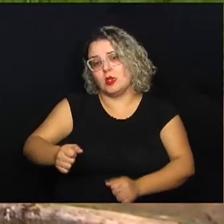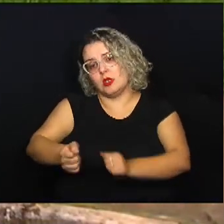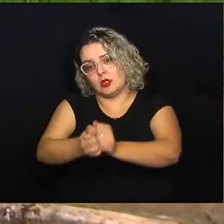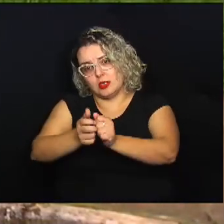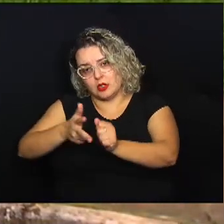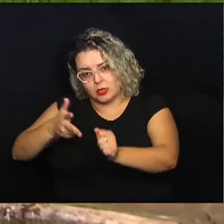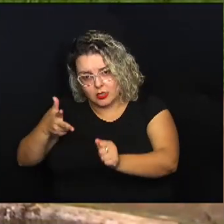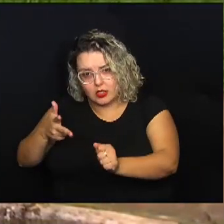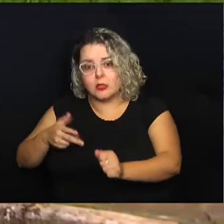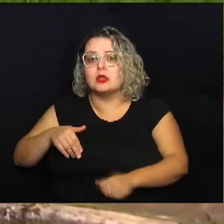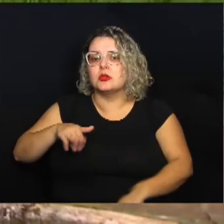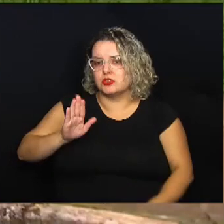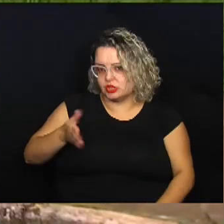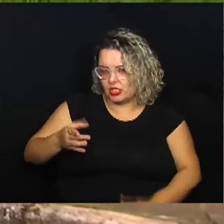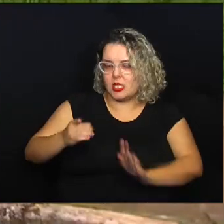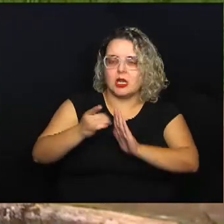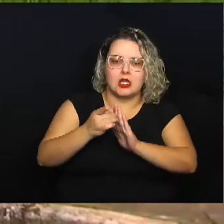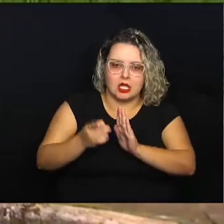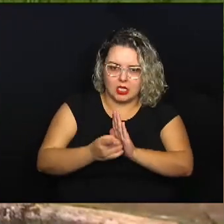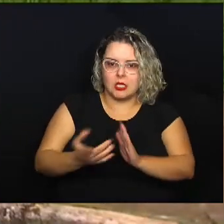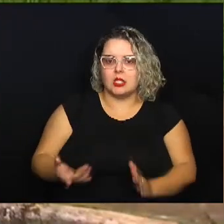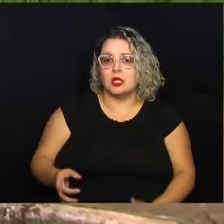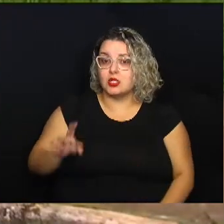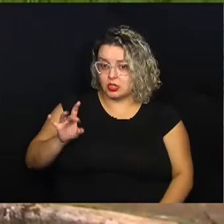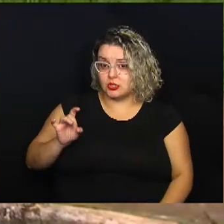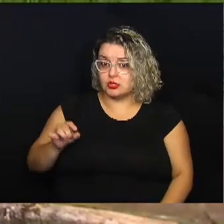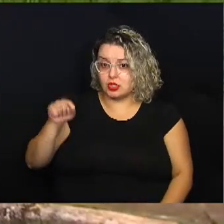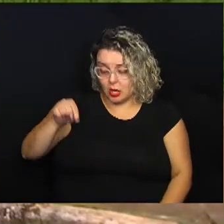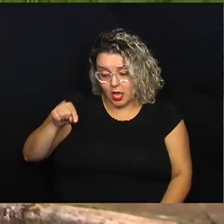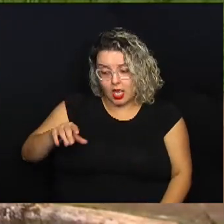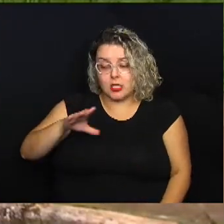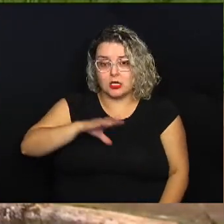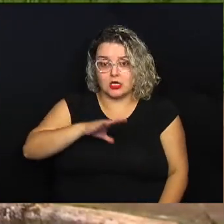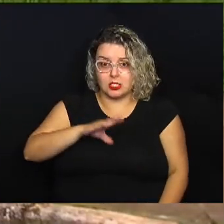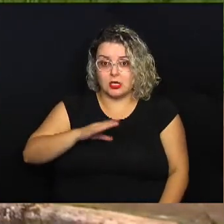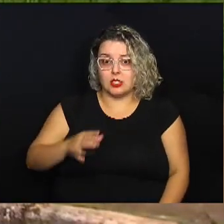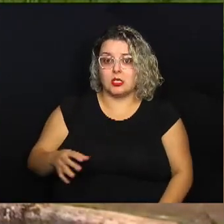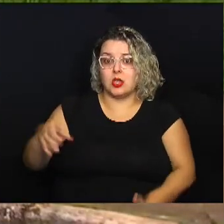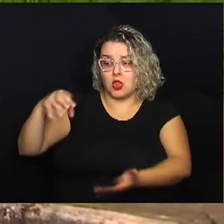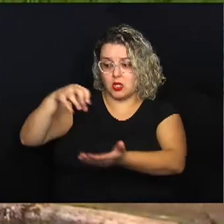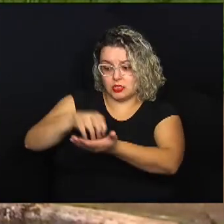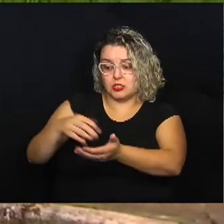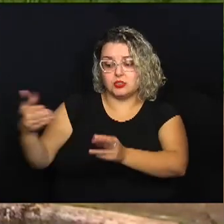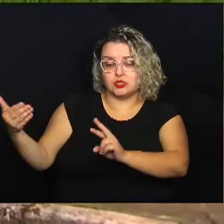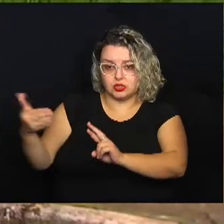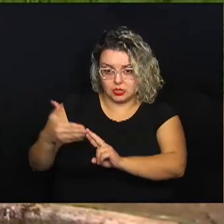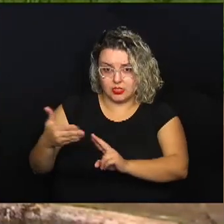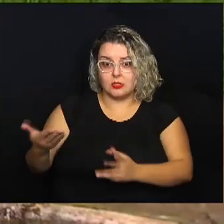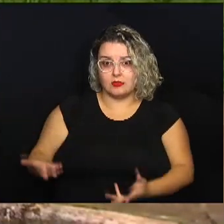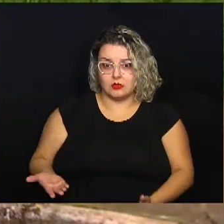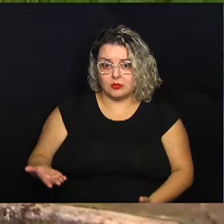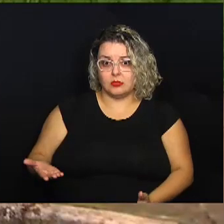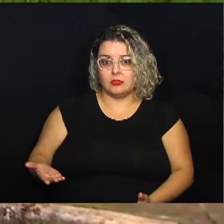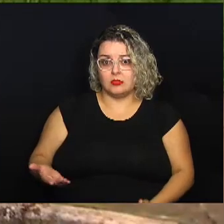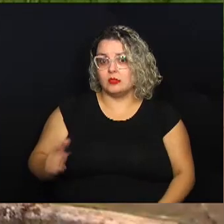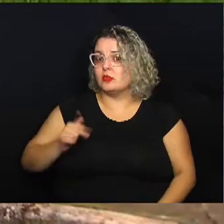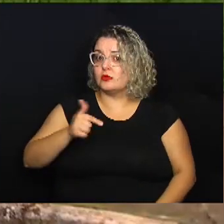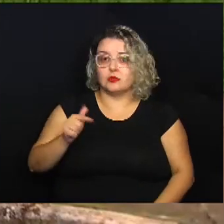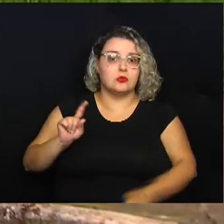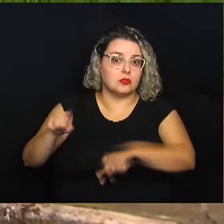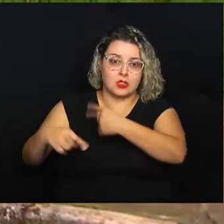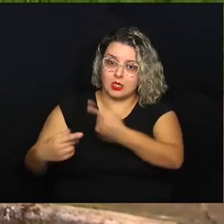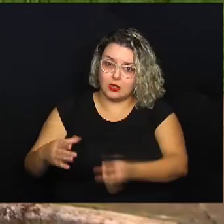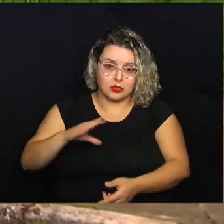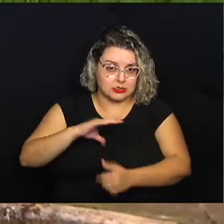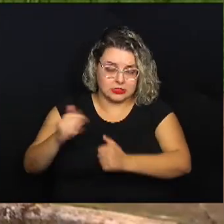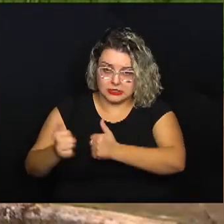tudo mais, né? Então, só existe esse município como centro de referência. Então, fora isso, não tem outra cidade,